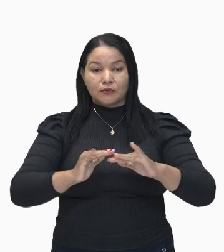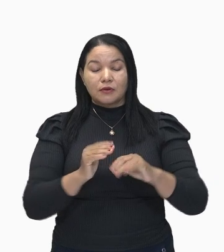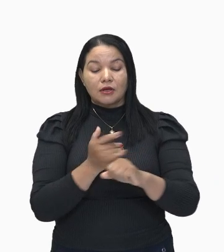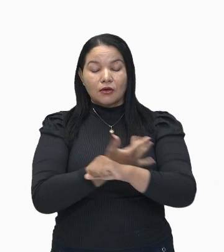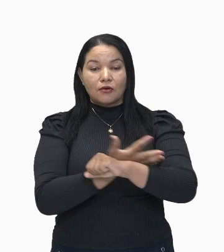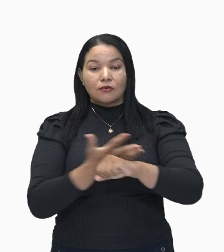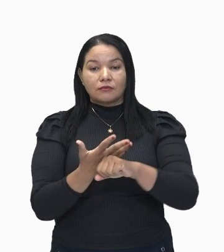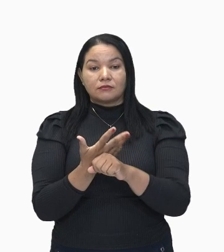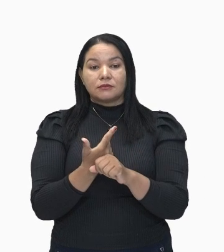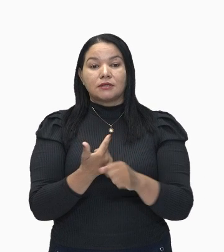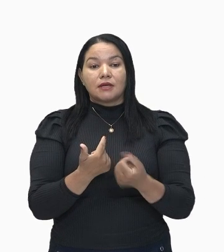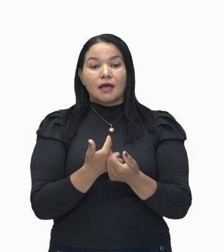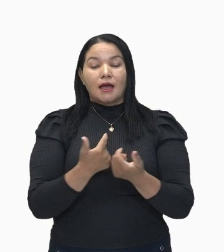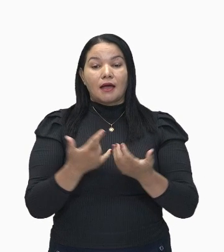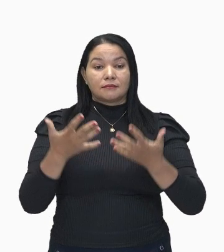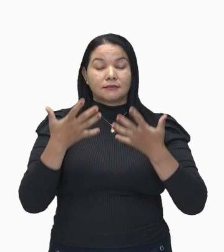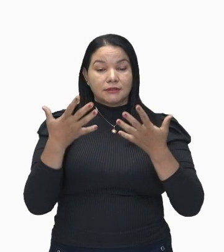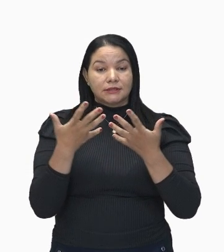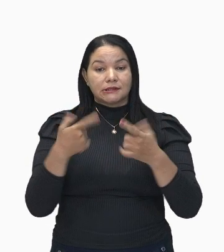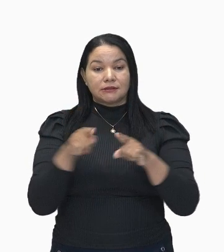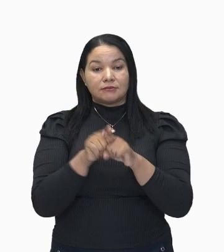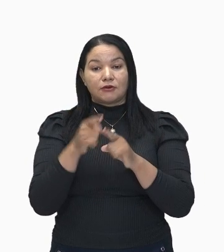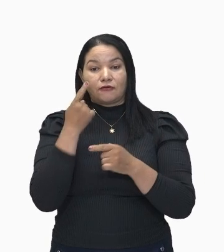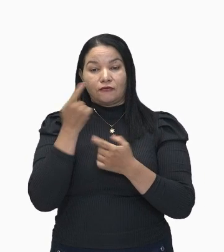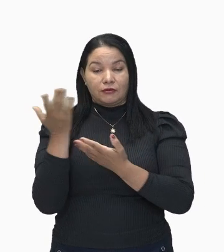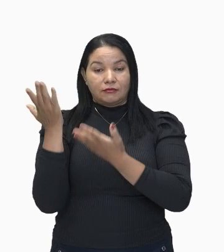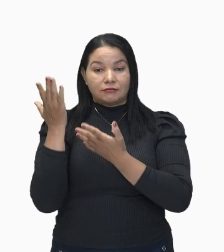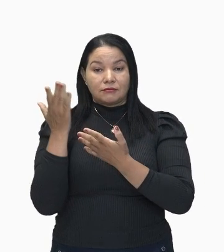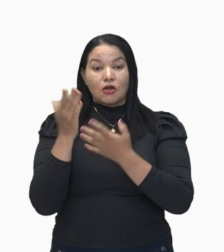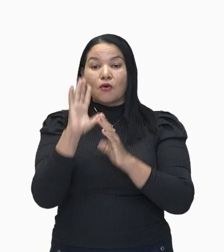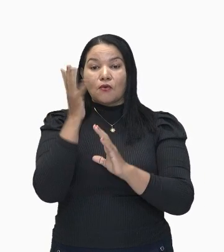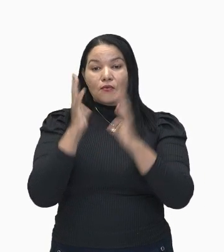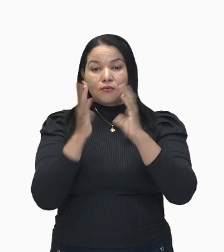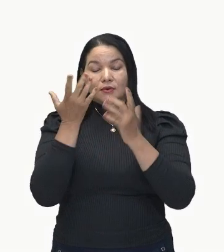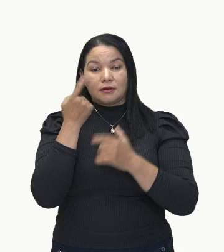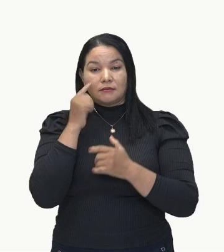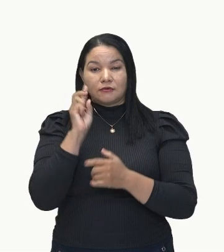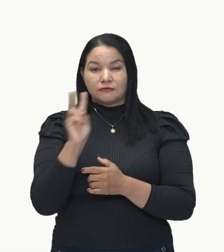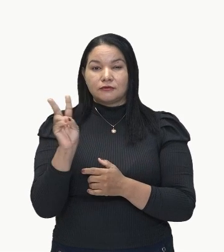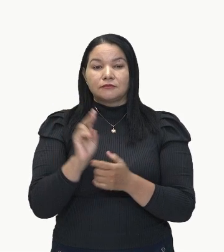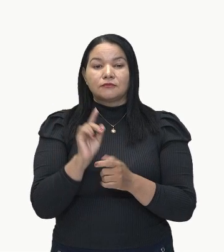clima semiárido. Olha só, aqui nós teremos um clima